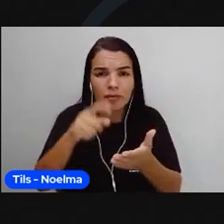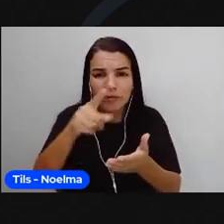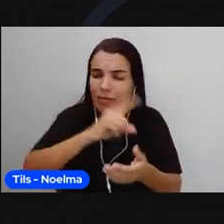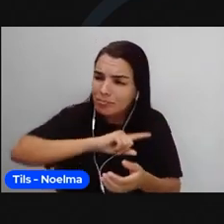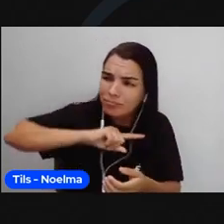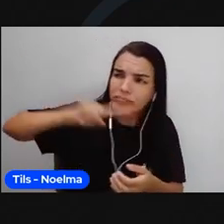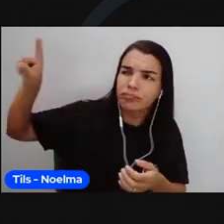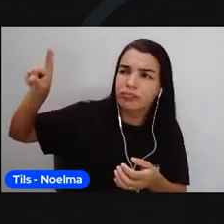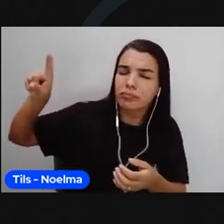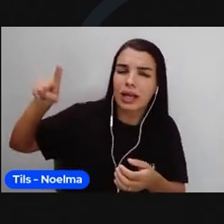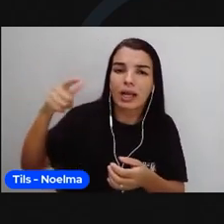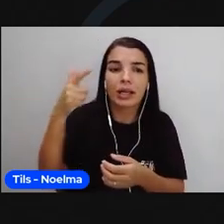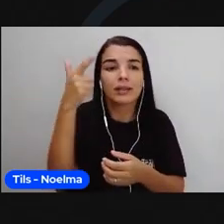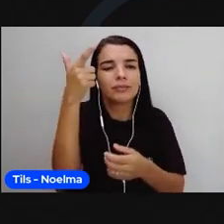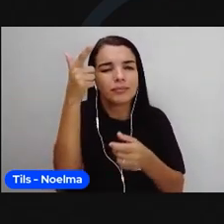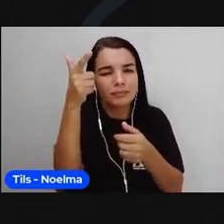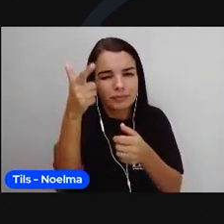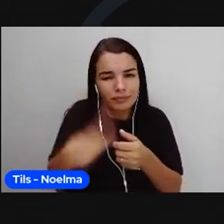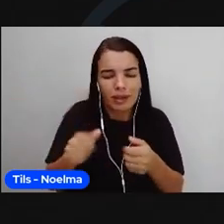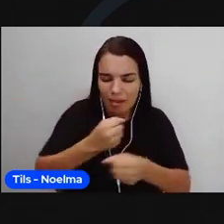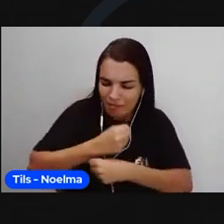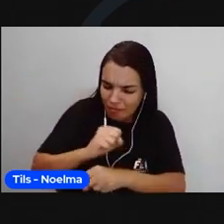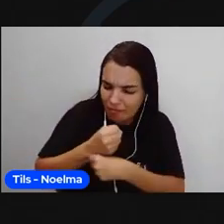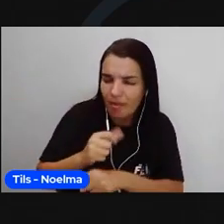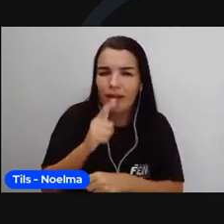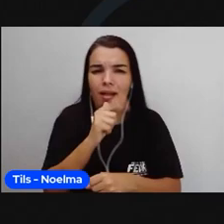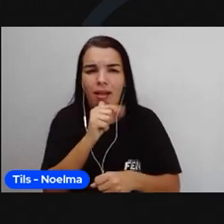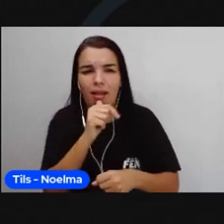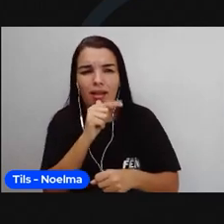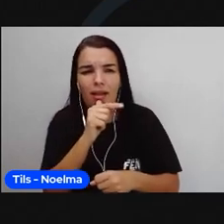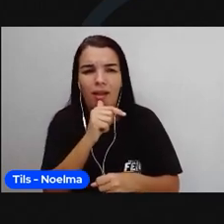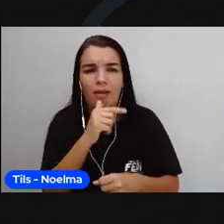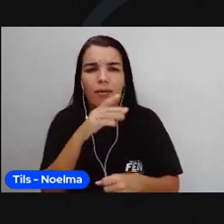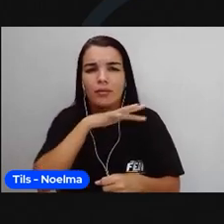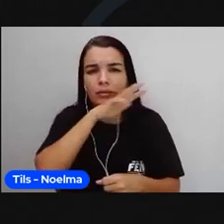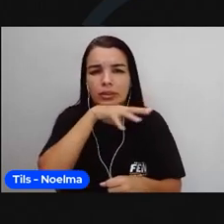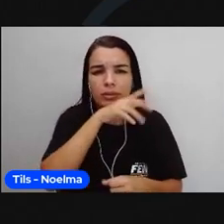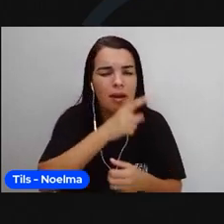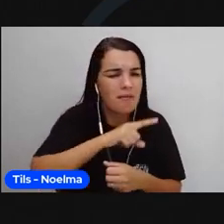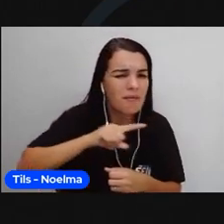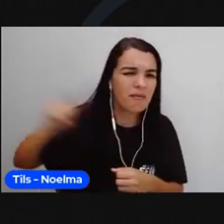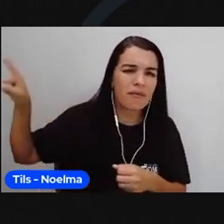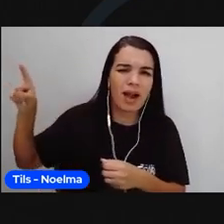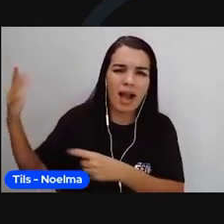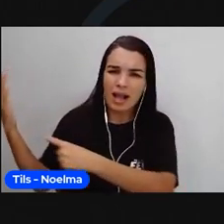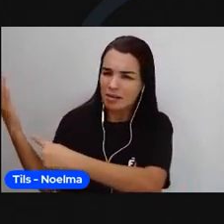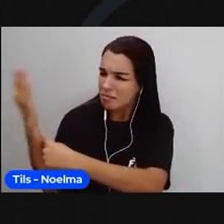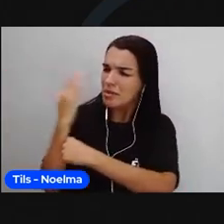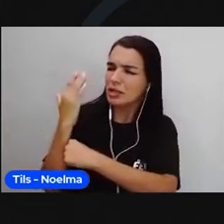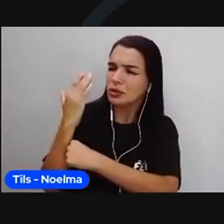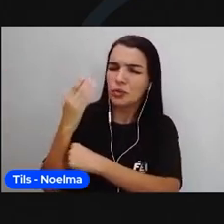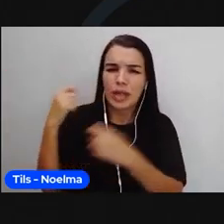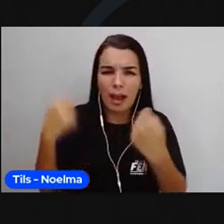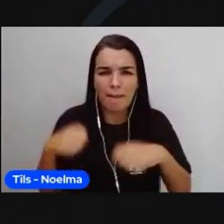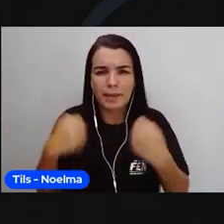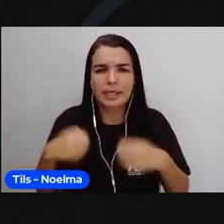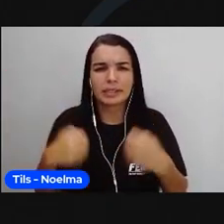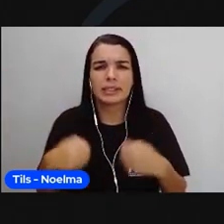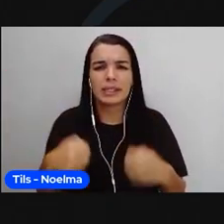arranjar o que fazer, vá. Tem um pátio pra varrer, tem que levar água pro bicho. Vai, menina! Vê se tu me ajuda, Lude.